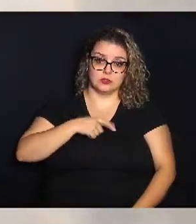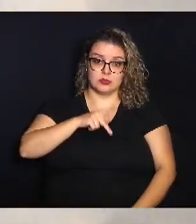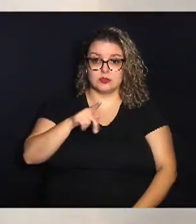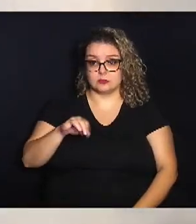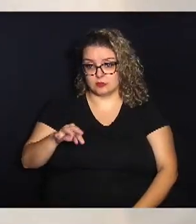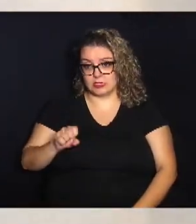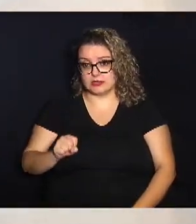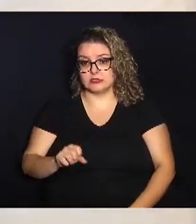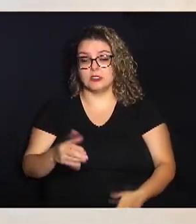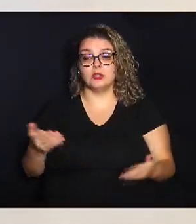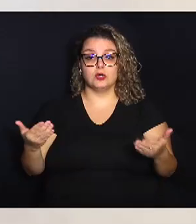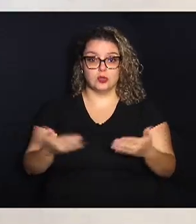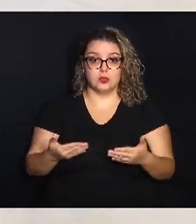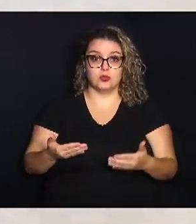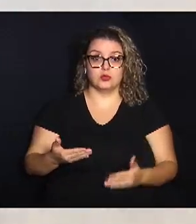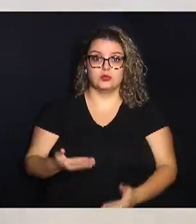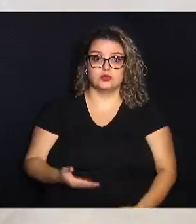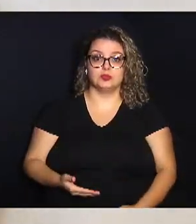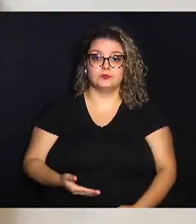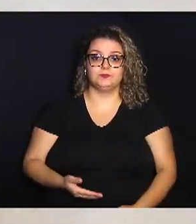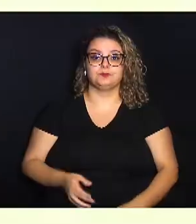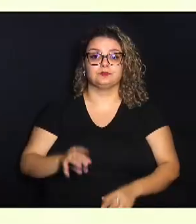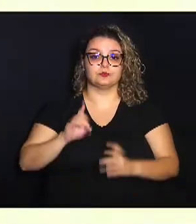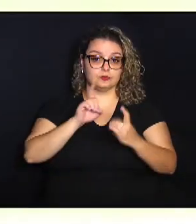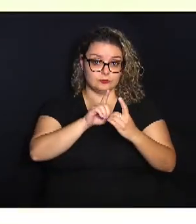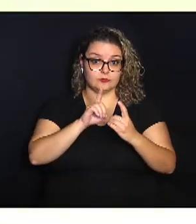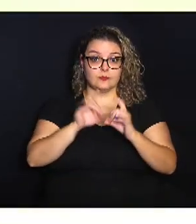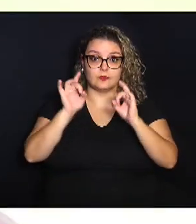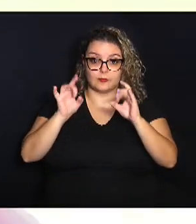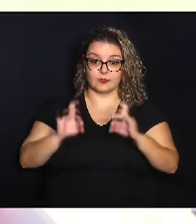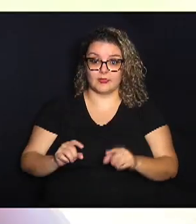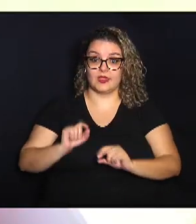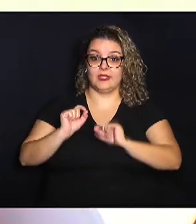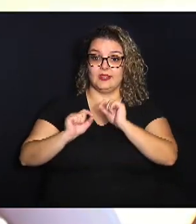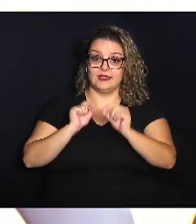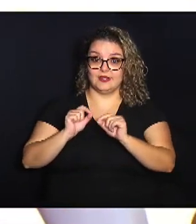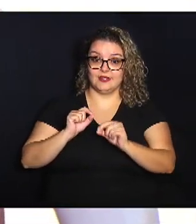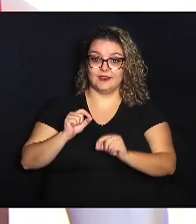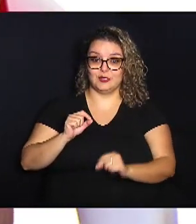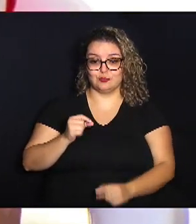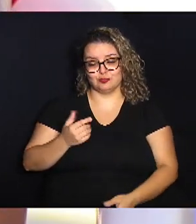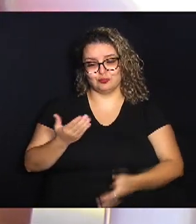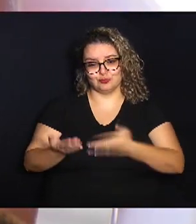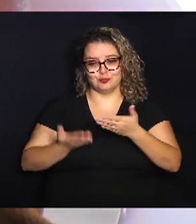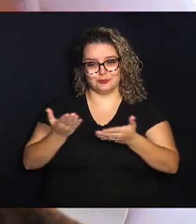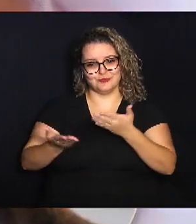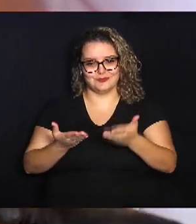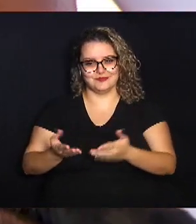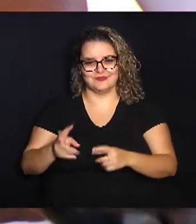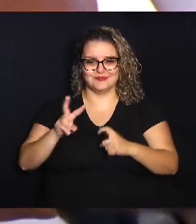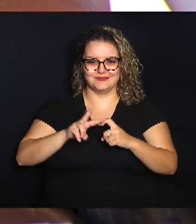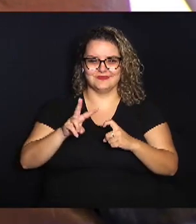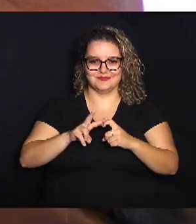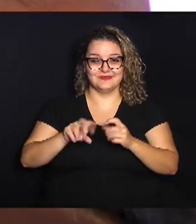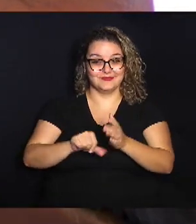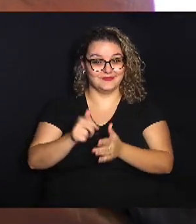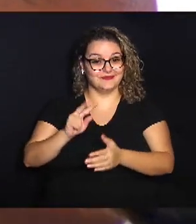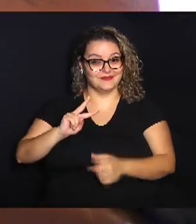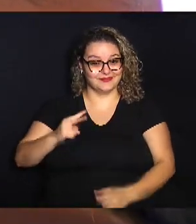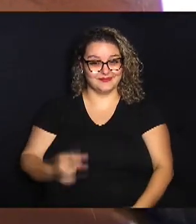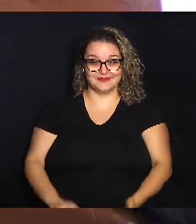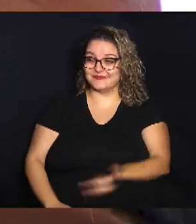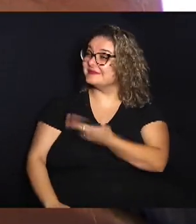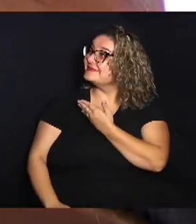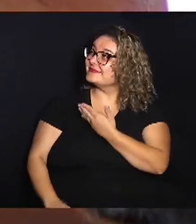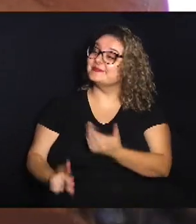E hoje o atendimento é bem especial, porque quem vai passar pelos cuidados veterinários pela primeira vez é